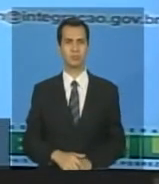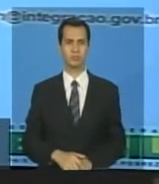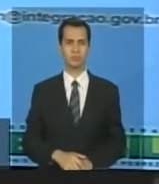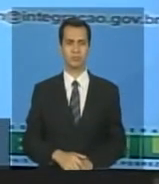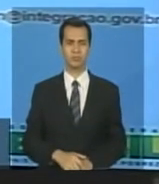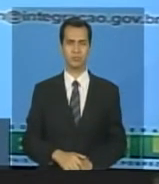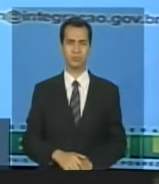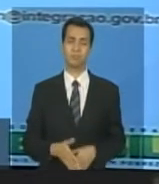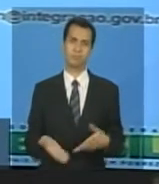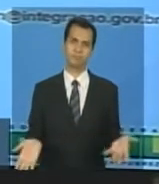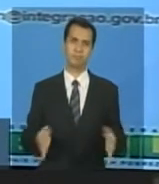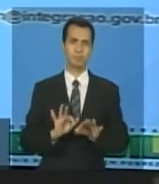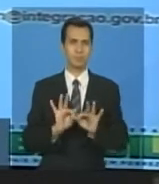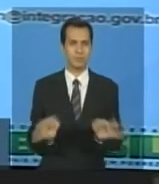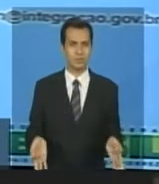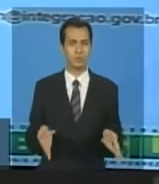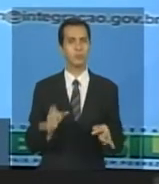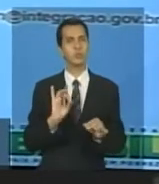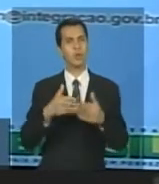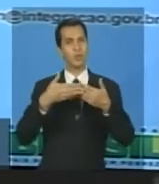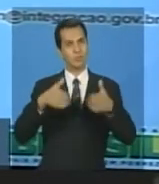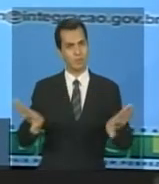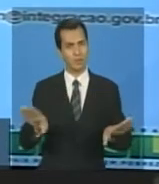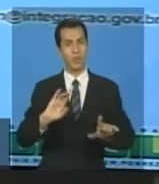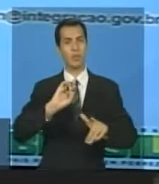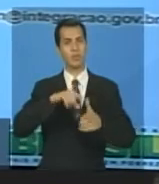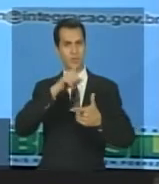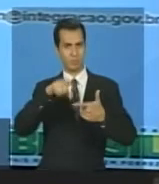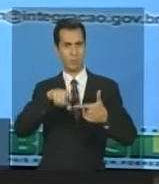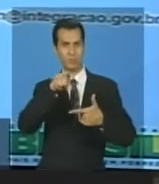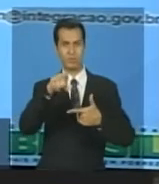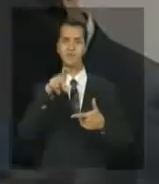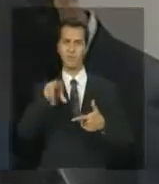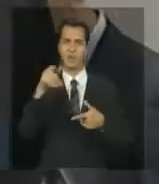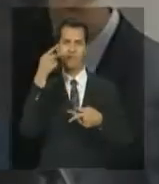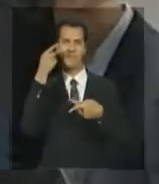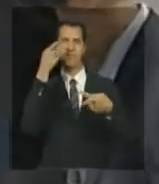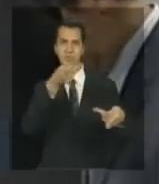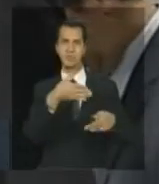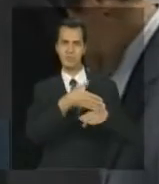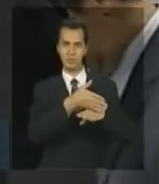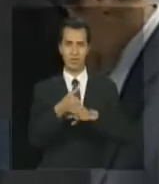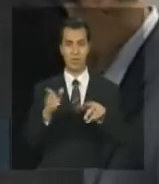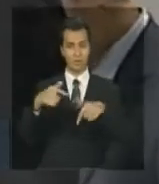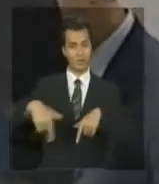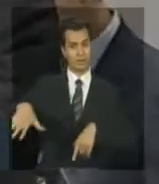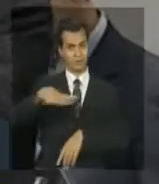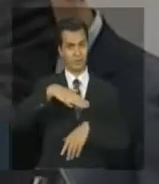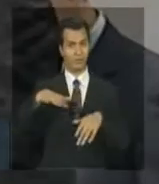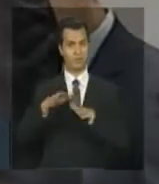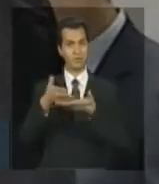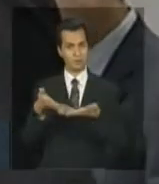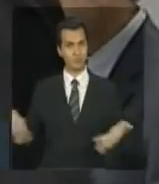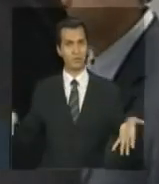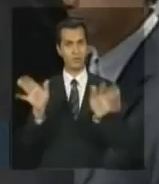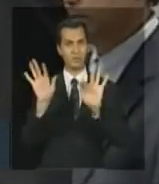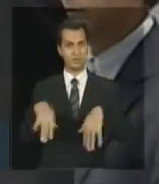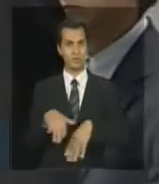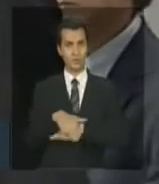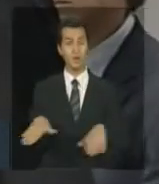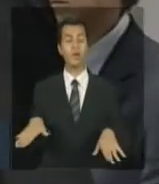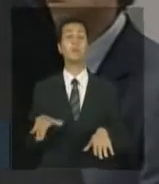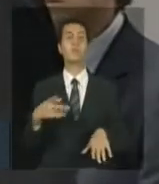o bom era isso foi só uma pequena abertura logo depois foi vão fazer uma visita acabar do evento aqui fazer uma visita ao seu lar de acompanhar o nosso